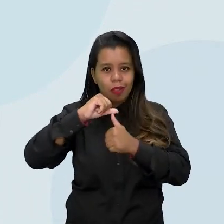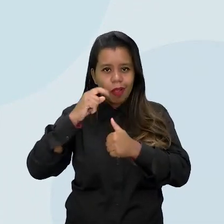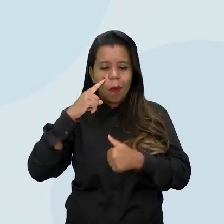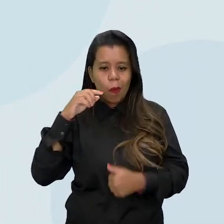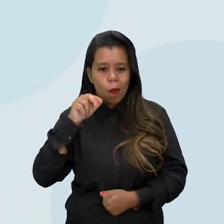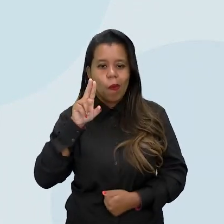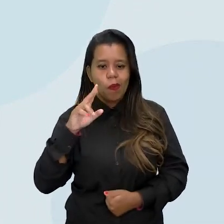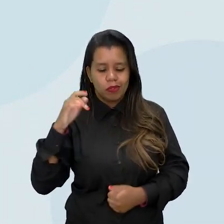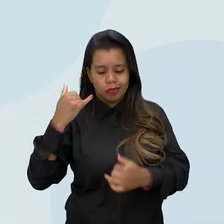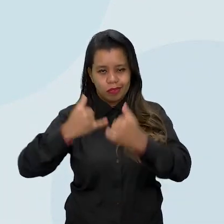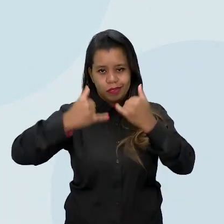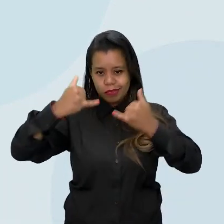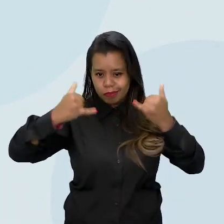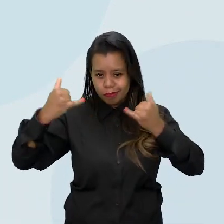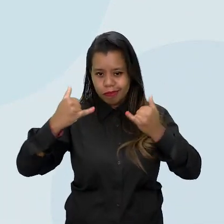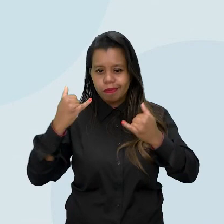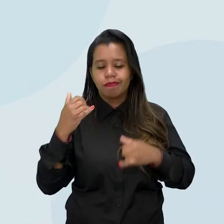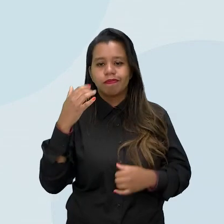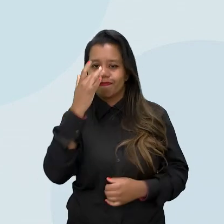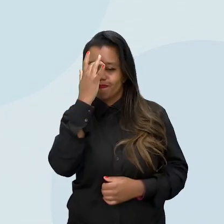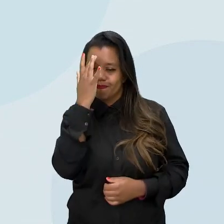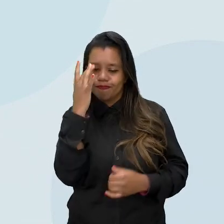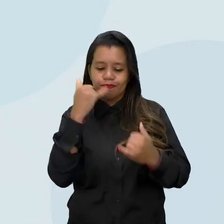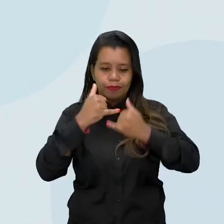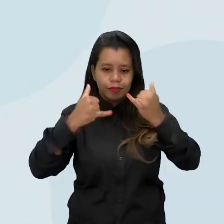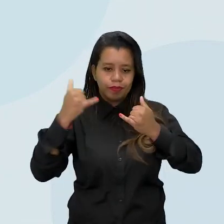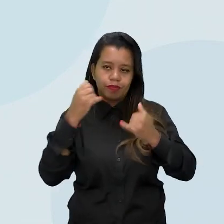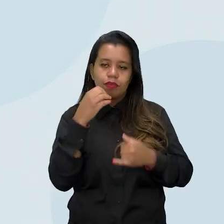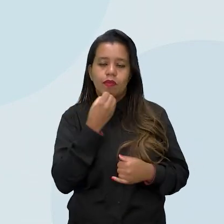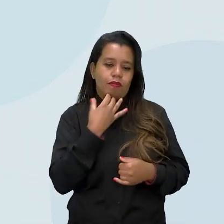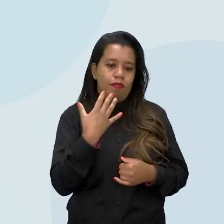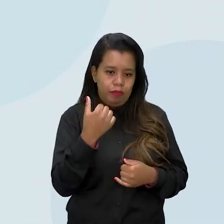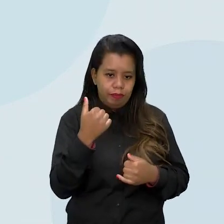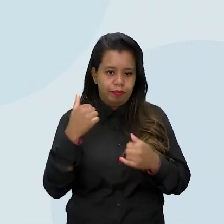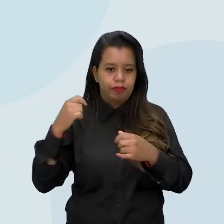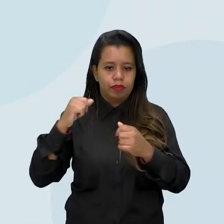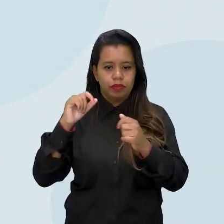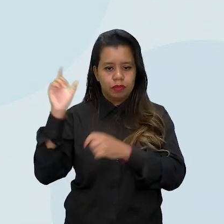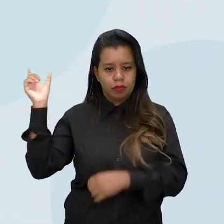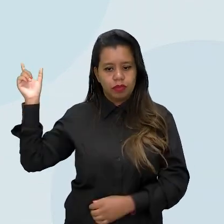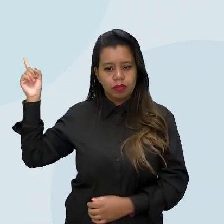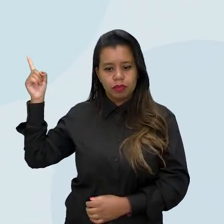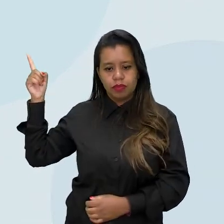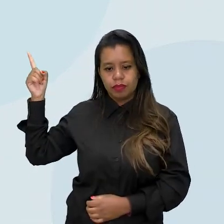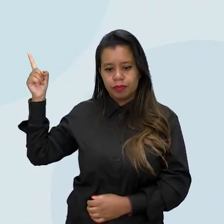ele usa, o que ele desperdiça. Então, a eficiência é aumentar isso aqui,